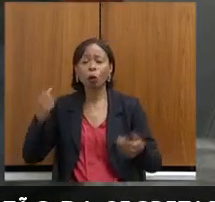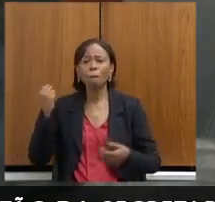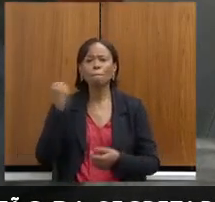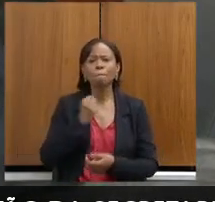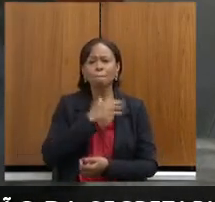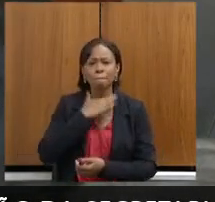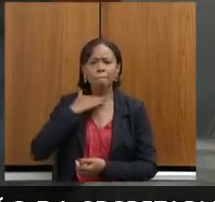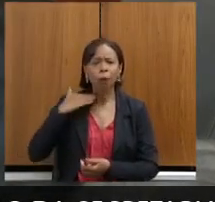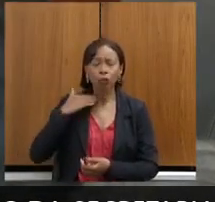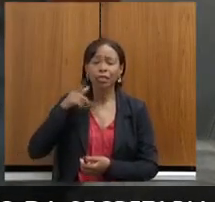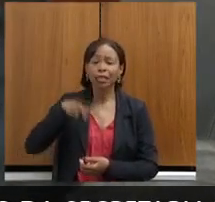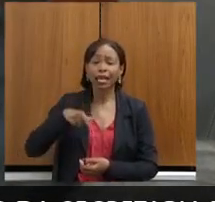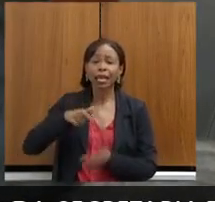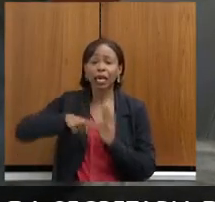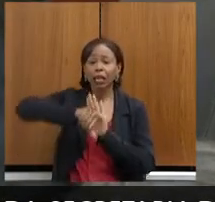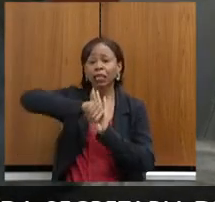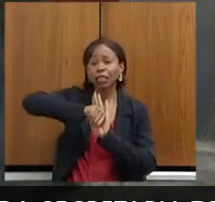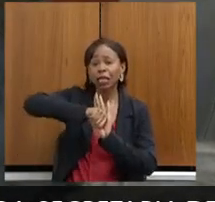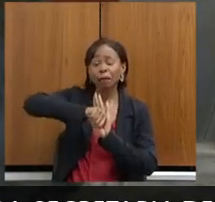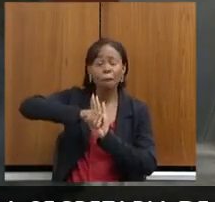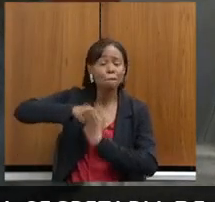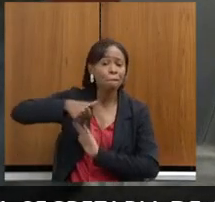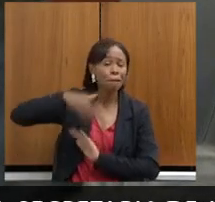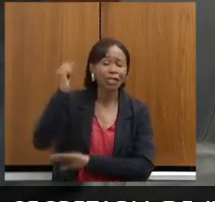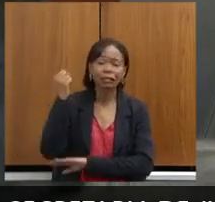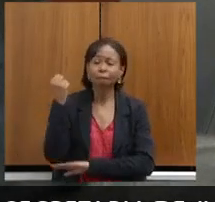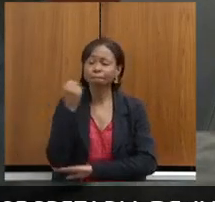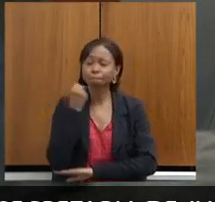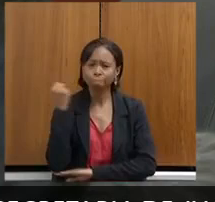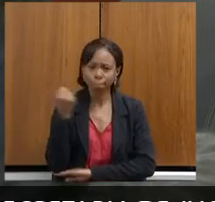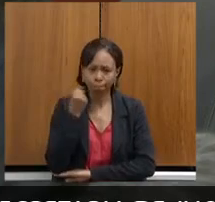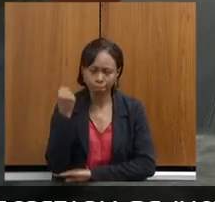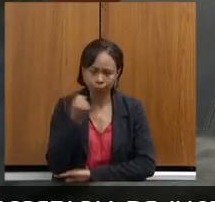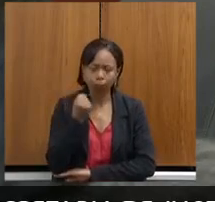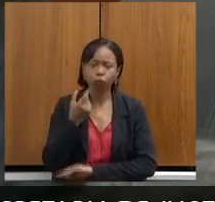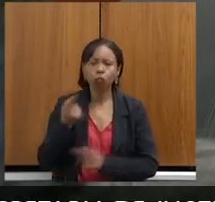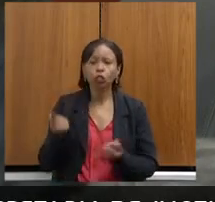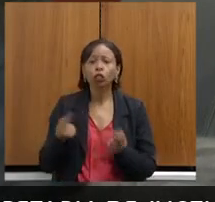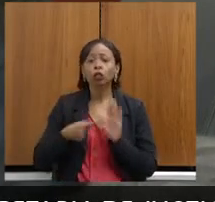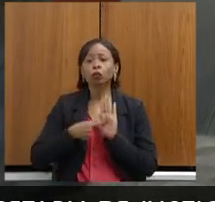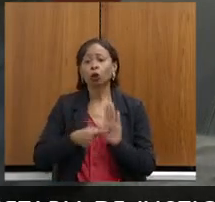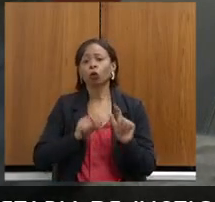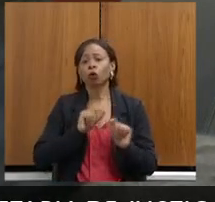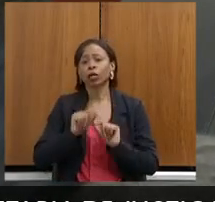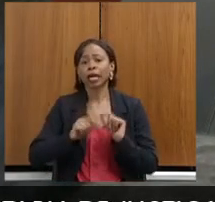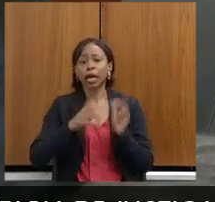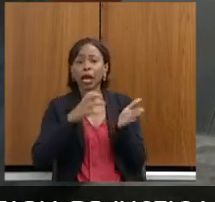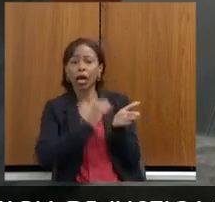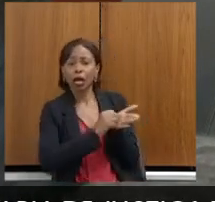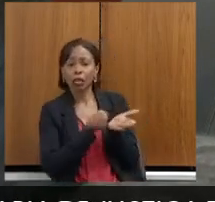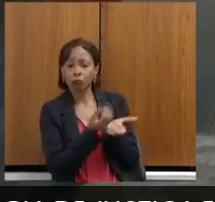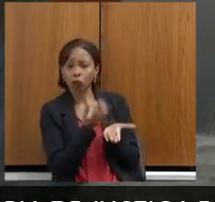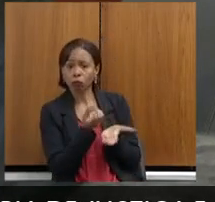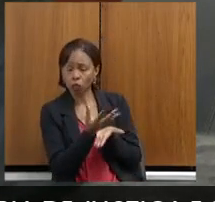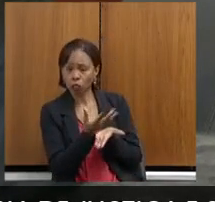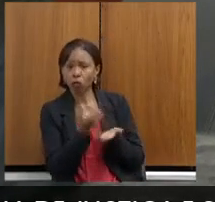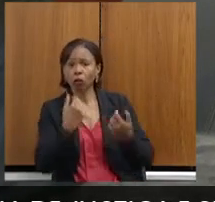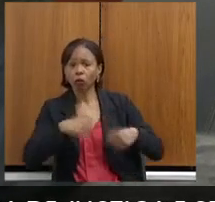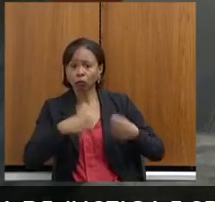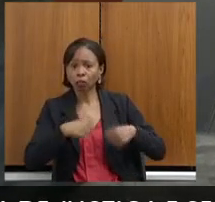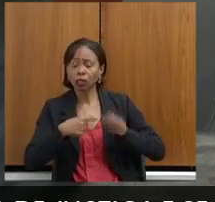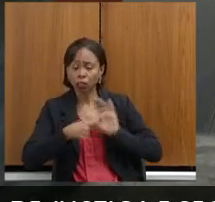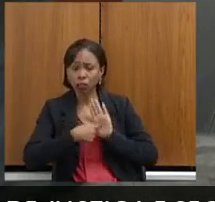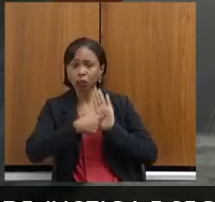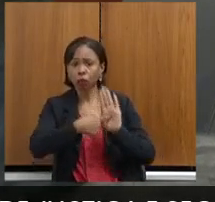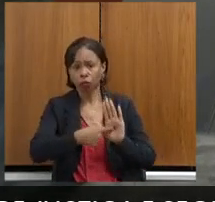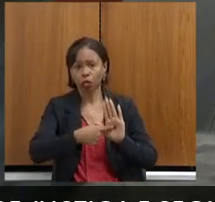chamados crimes graves os mais graves ainda é que determina que esses dados devem ser apresentados por risp com a